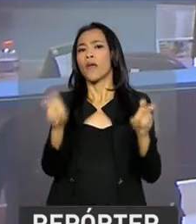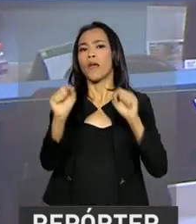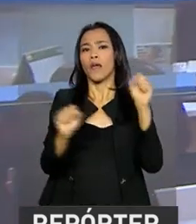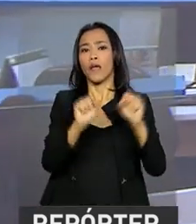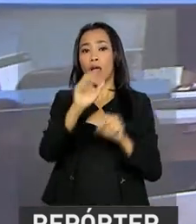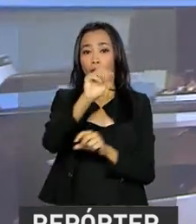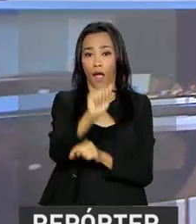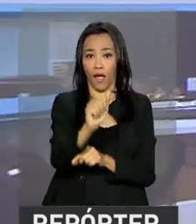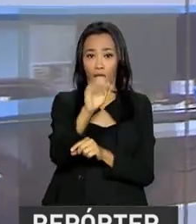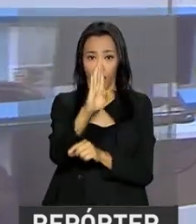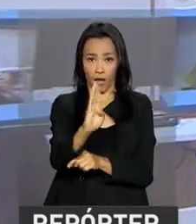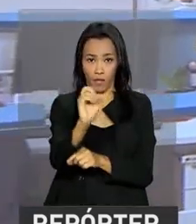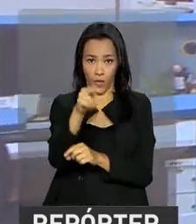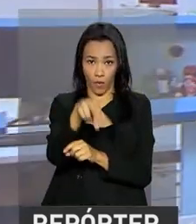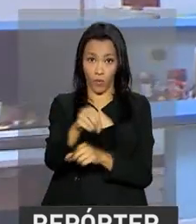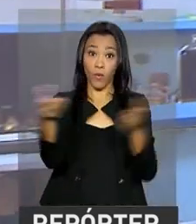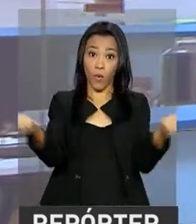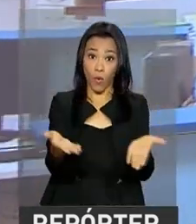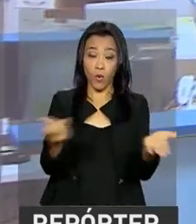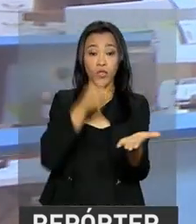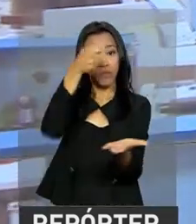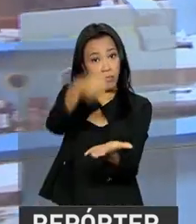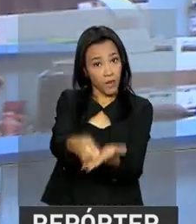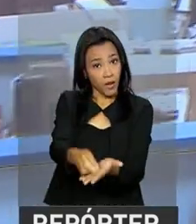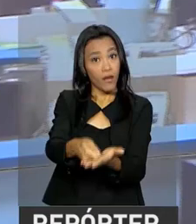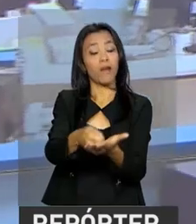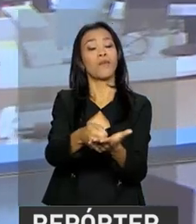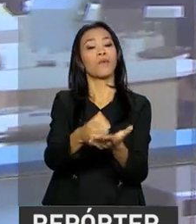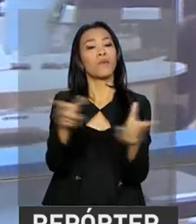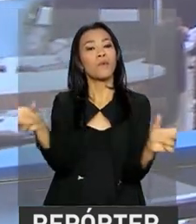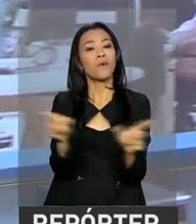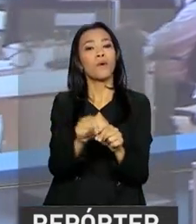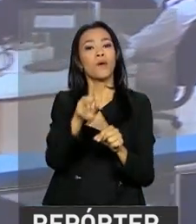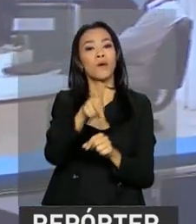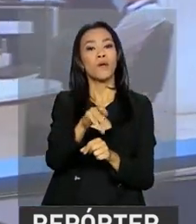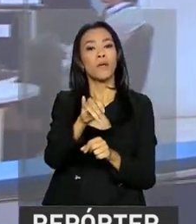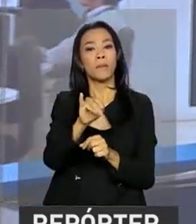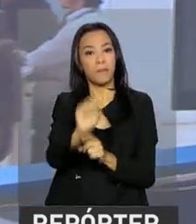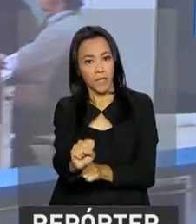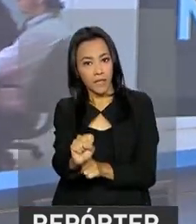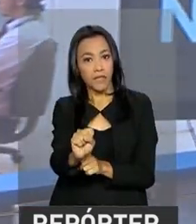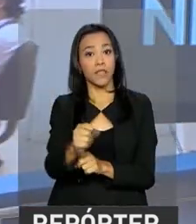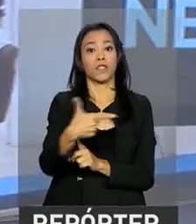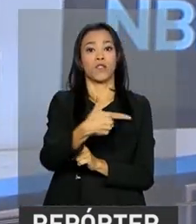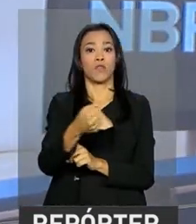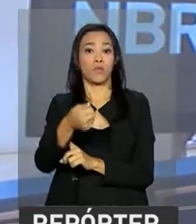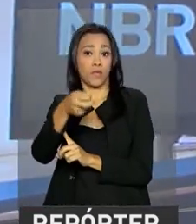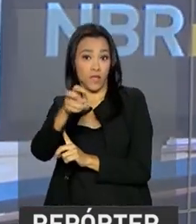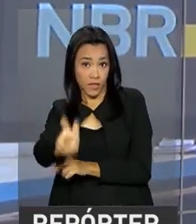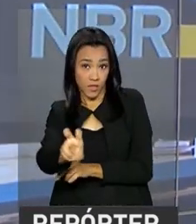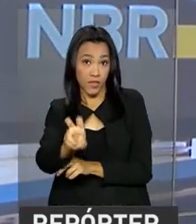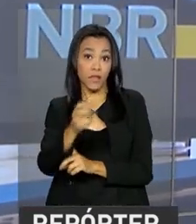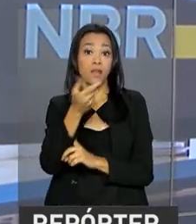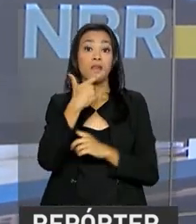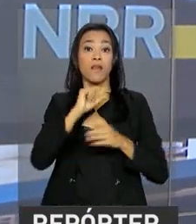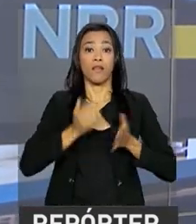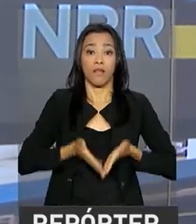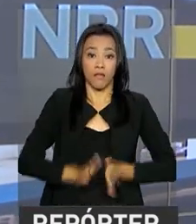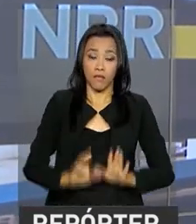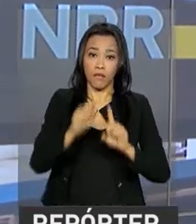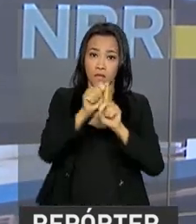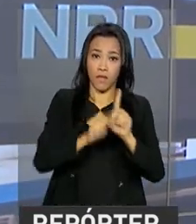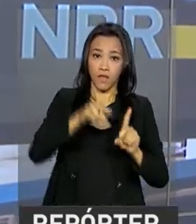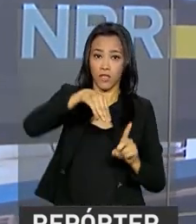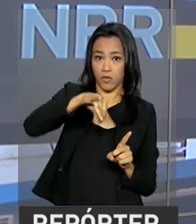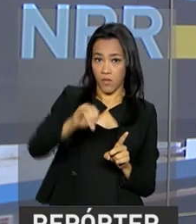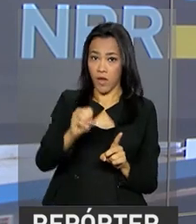salarial, porque começa a ser pago hoje o abono salarial do PIS ano base 2015 para os nascidos em maio